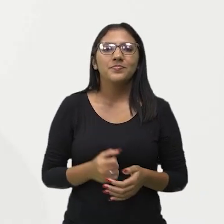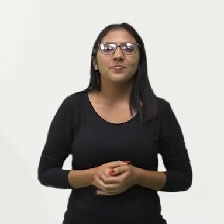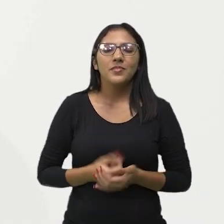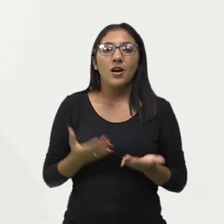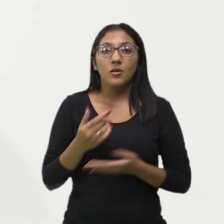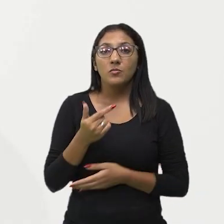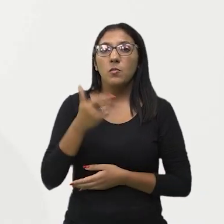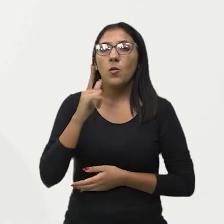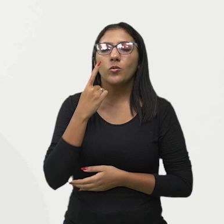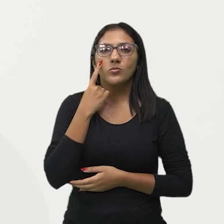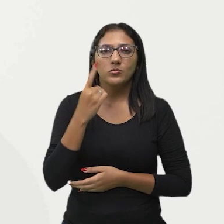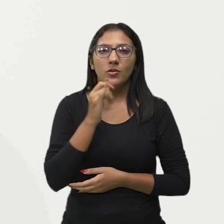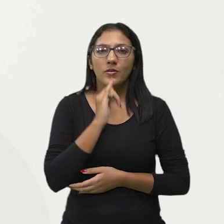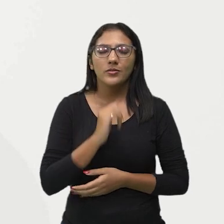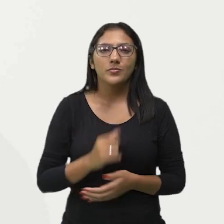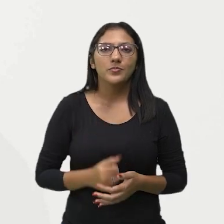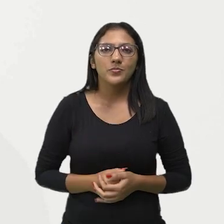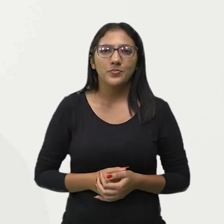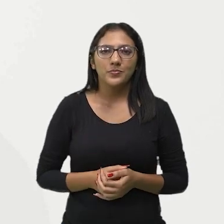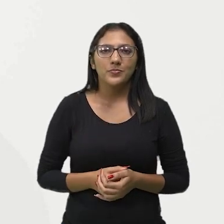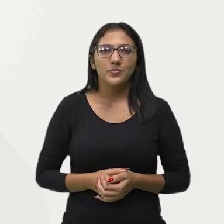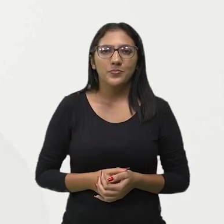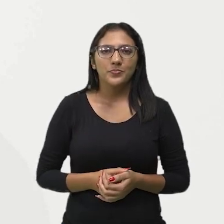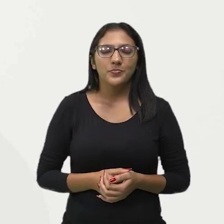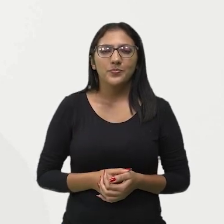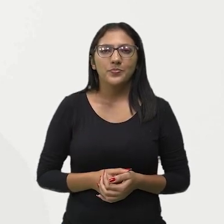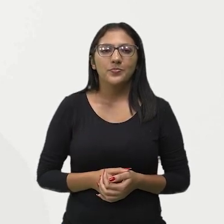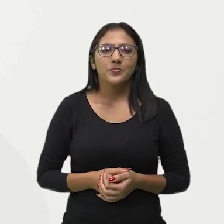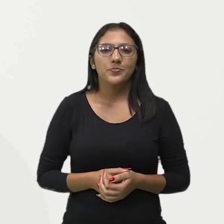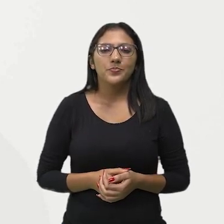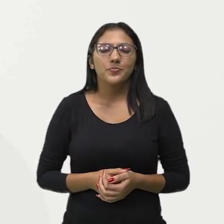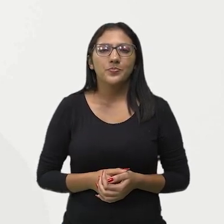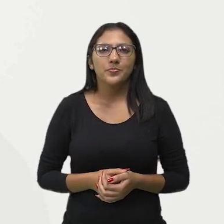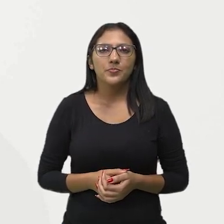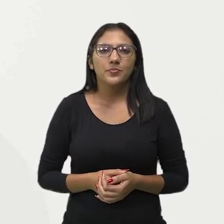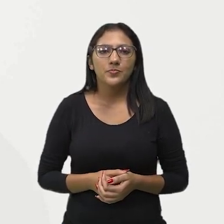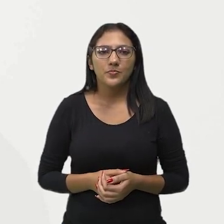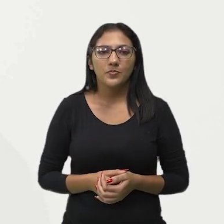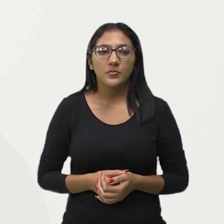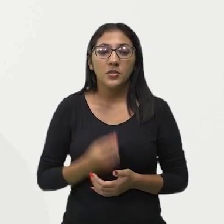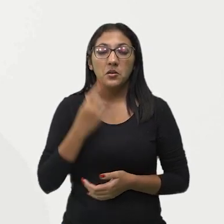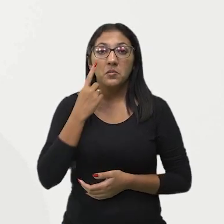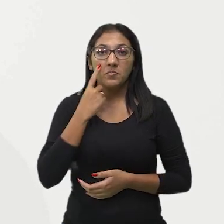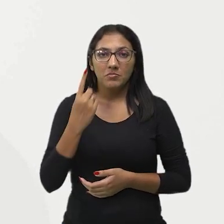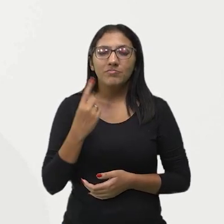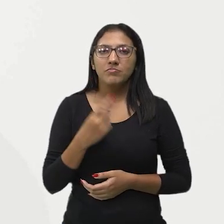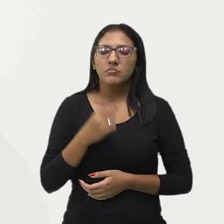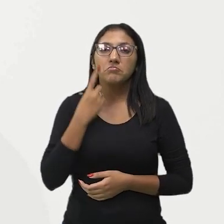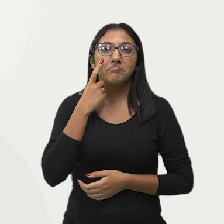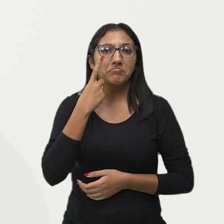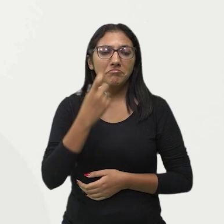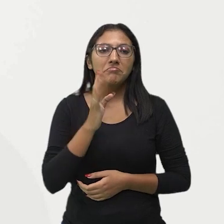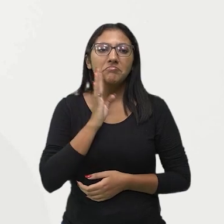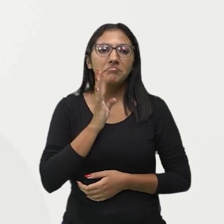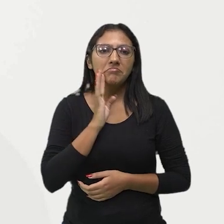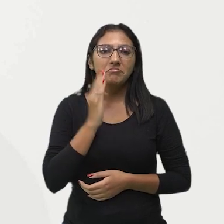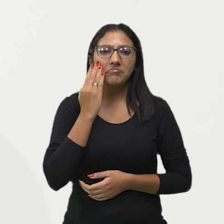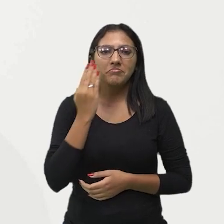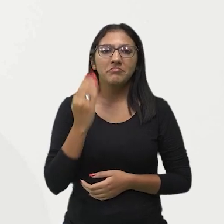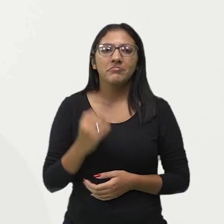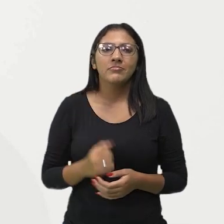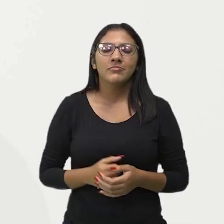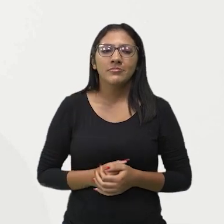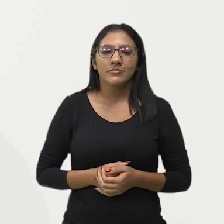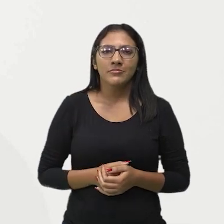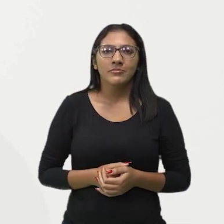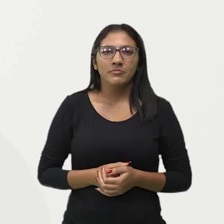Olha uma questão bem interessante, pessoal. Uma questão aí do Nova Escola. Diz assim a questão. a circunferência da